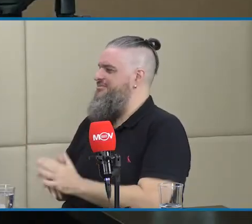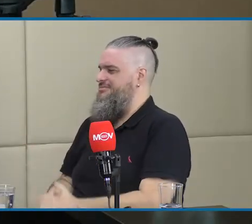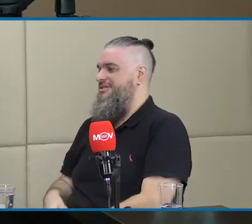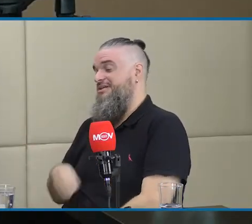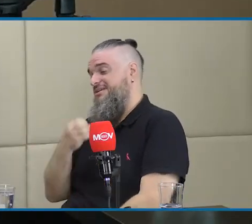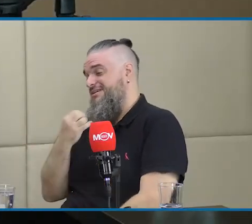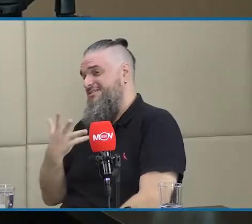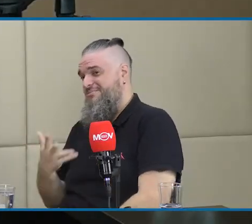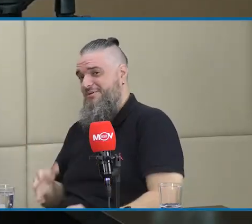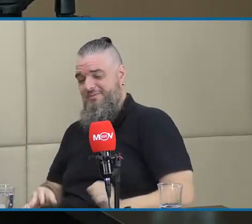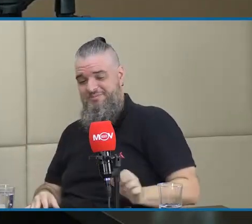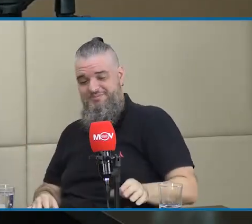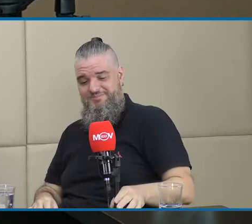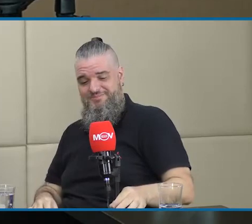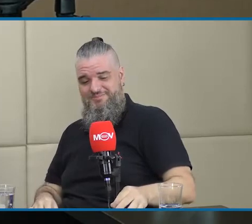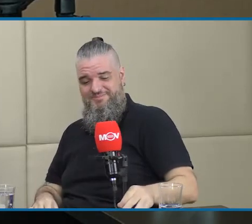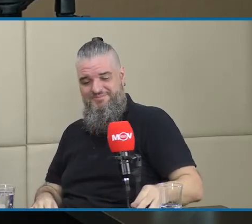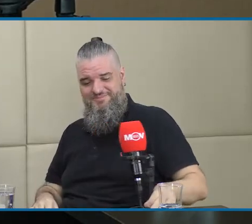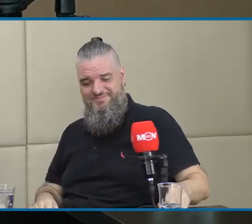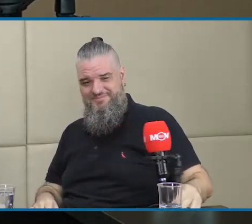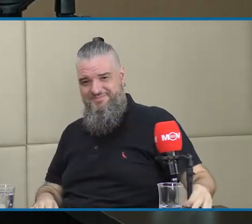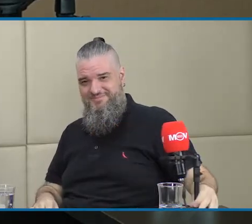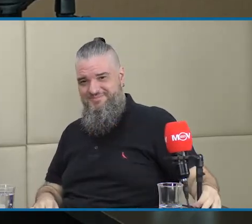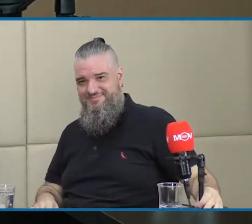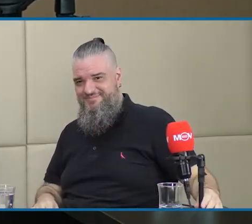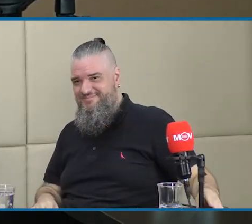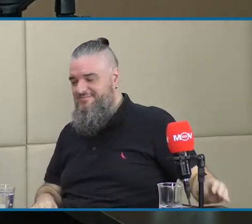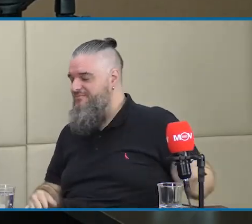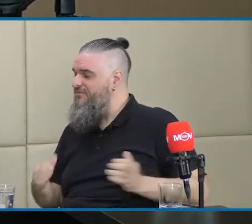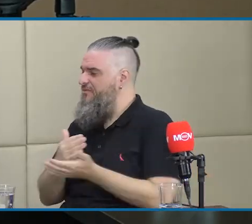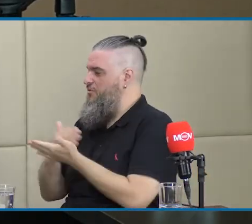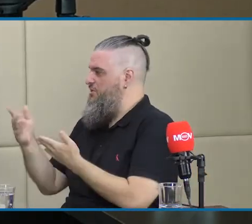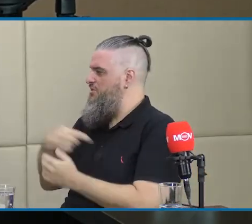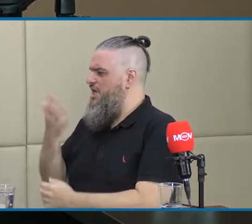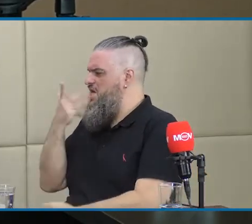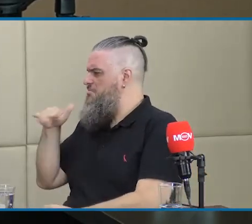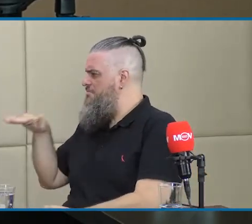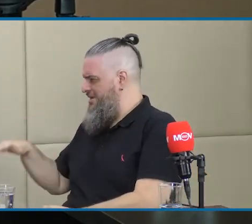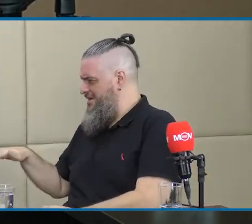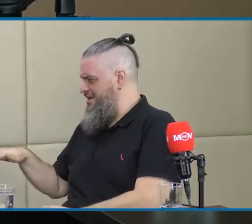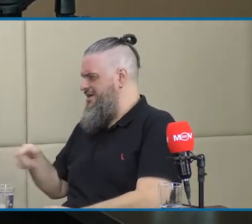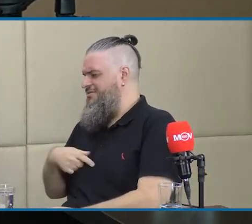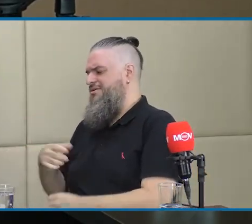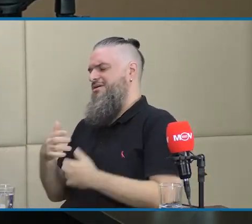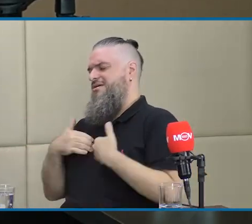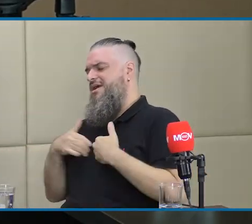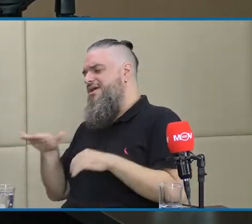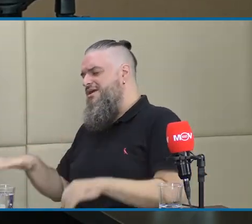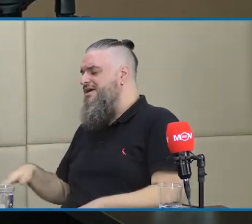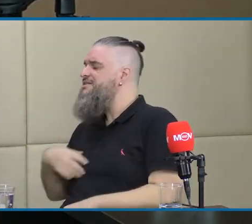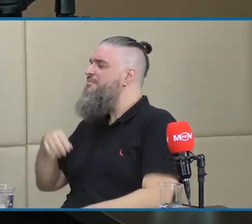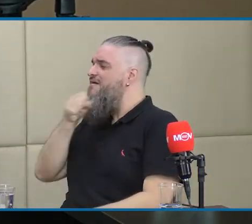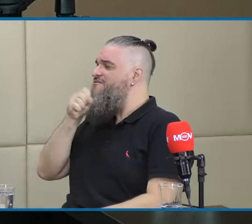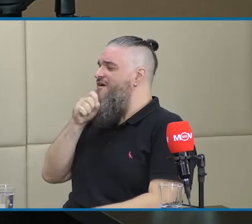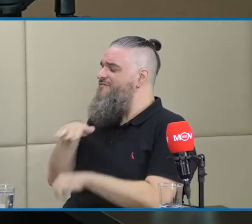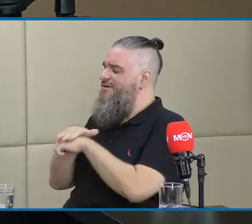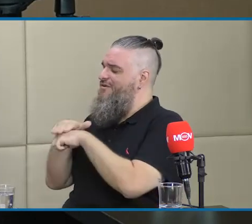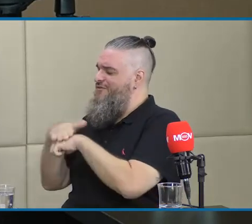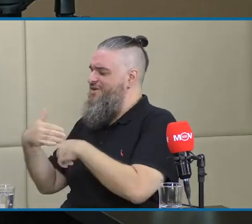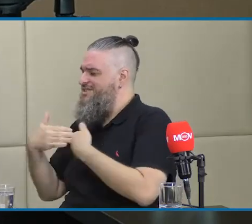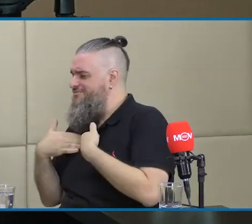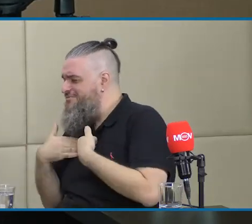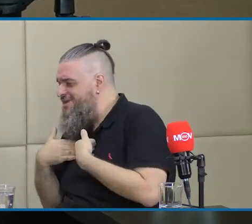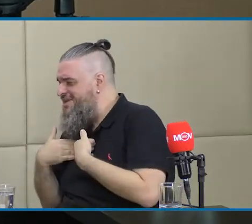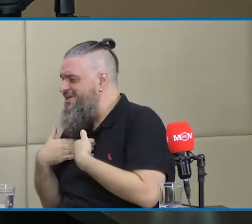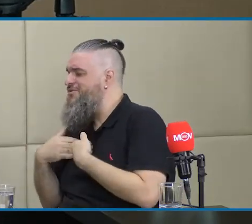Bom, começou na infância com a minha avó. Ela conversava com a vizinha, que